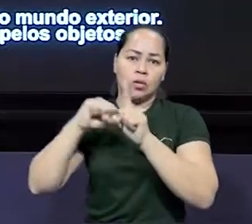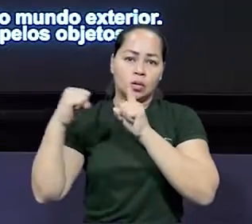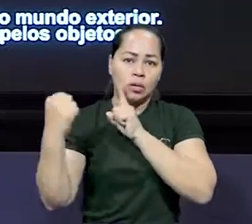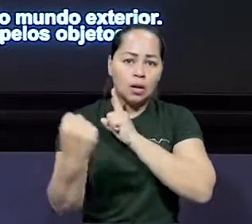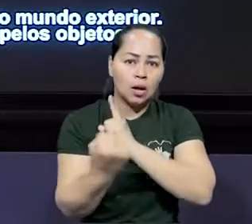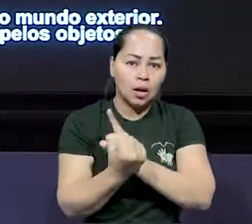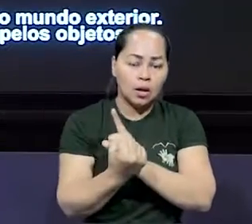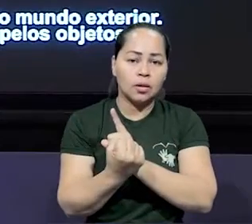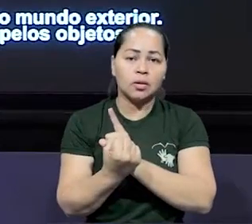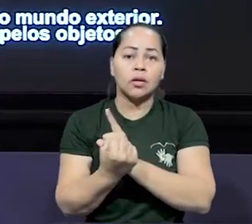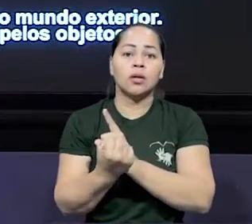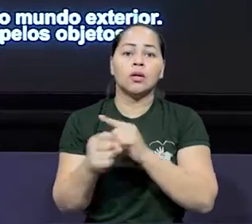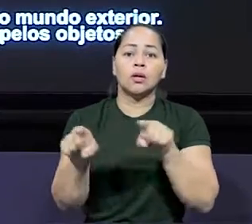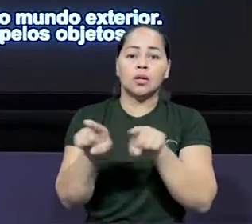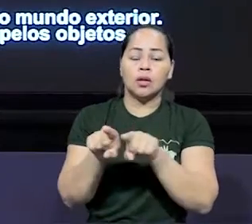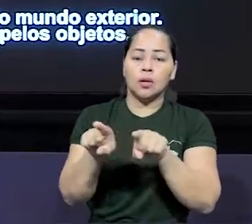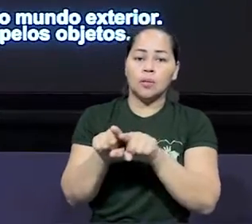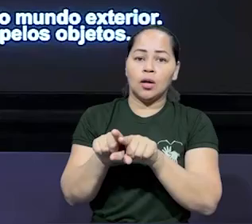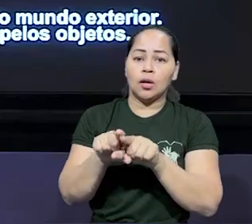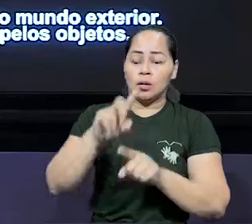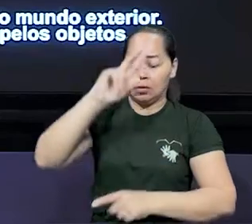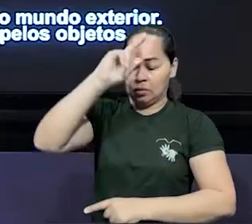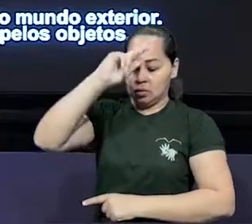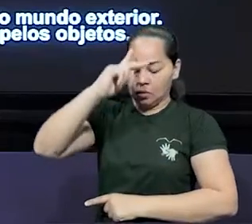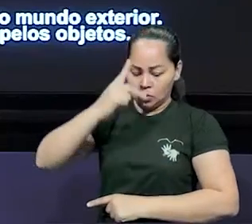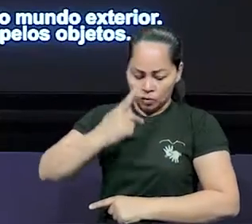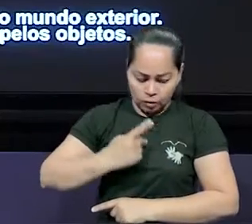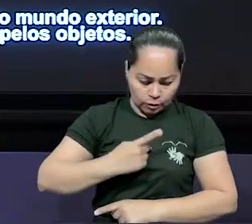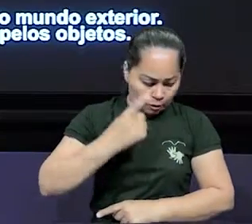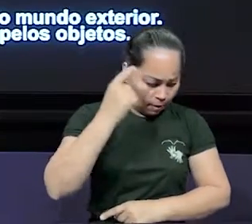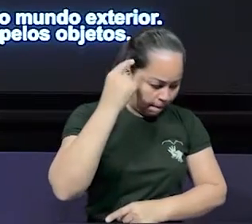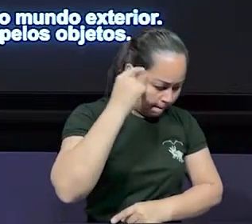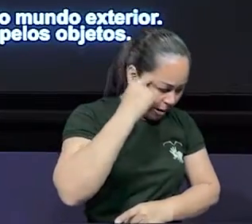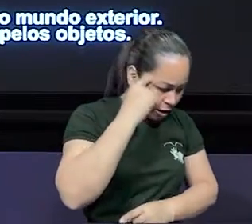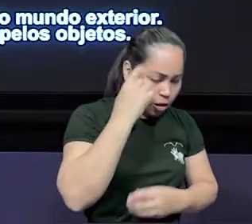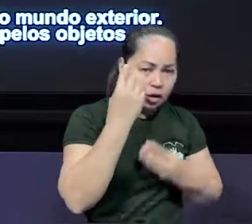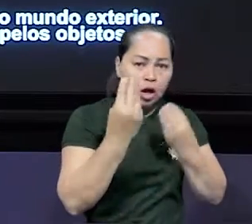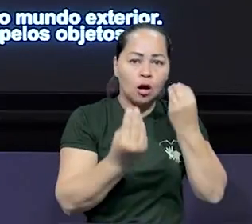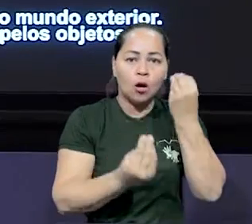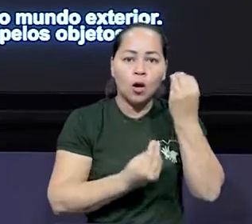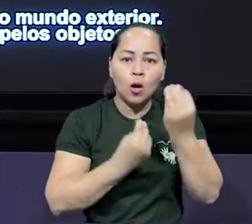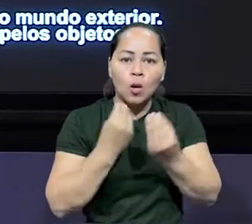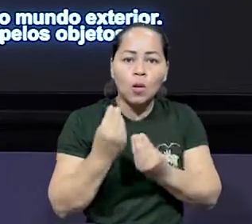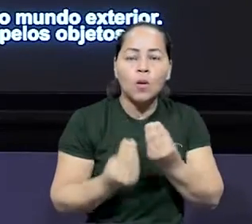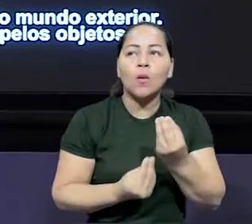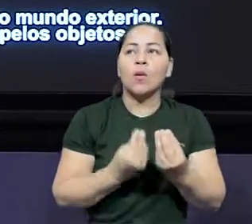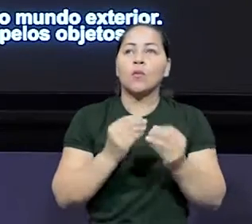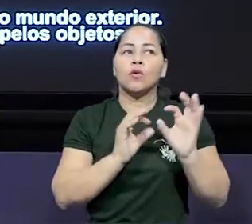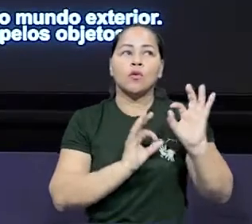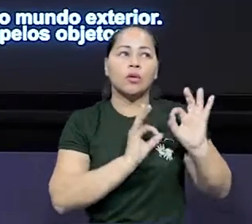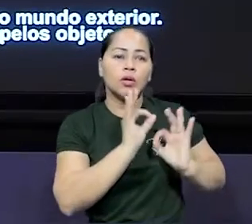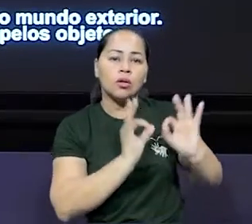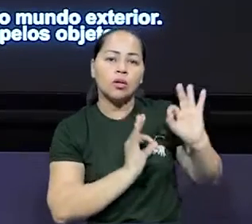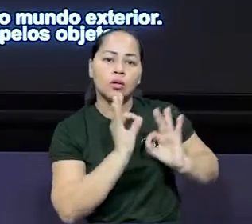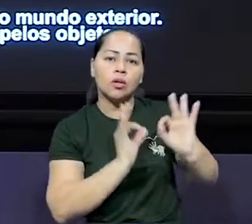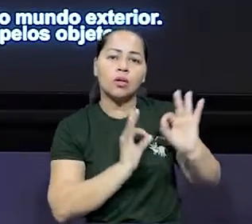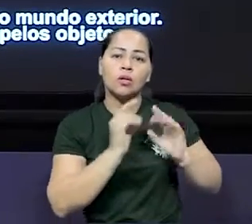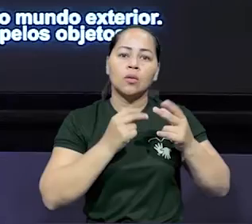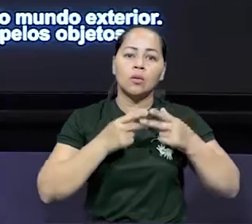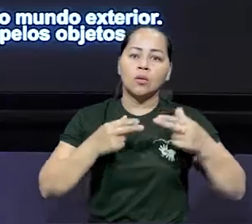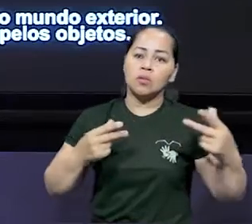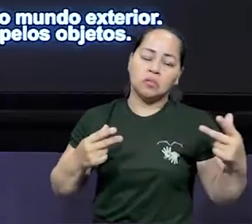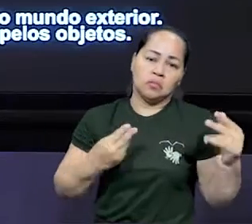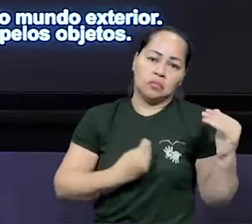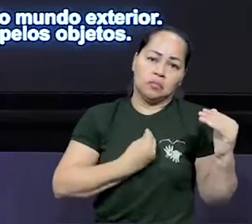sociedade, e outras nas quais o sujeito está mais voltado para si mesmo, para as suas questões, elaborando aspectos das